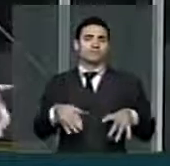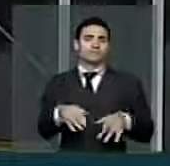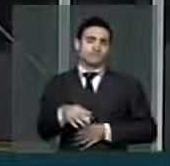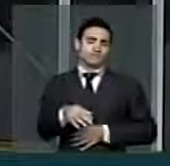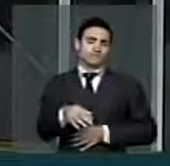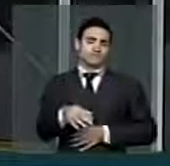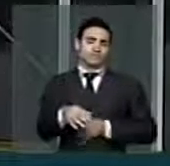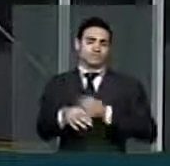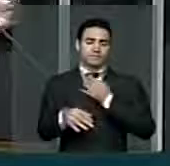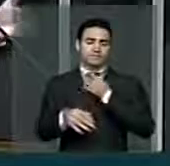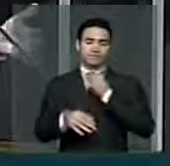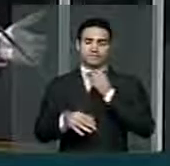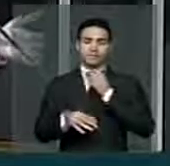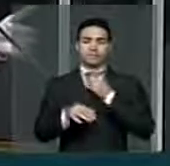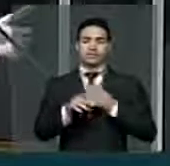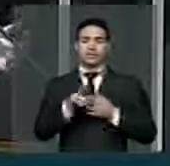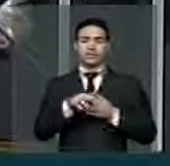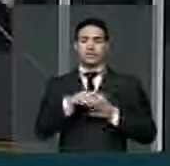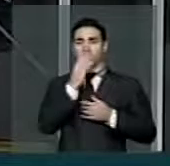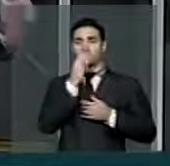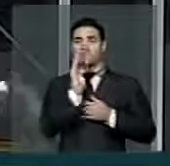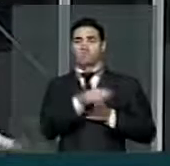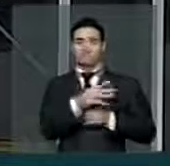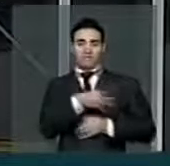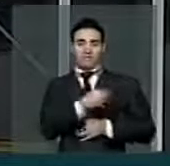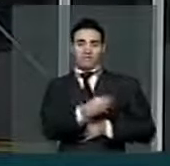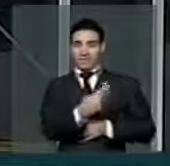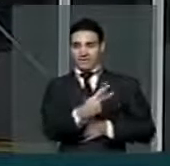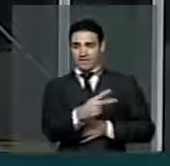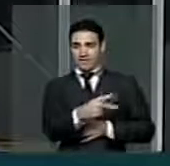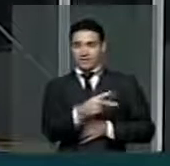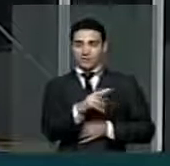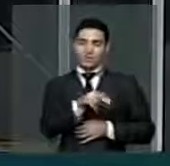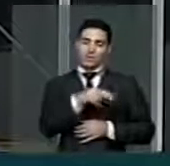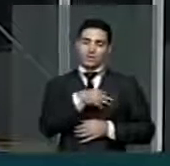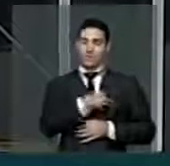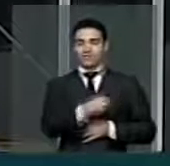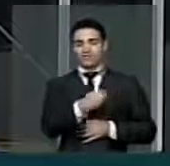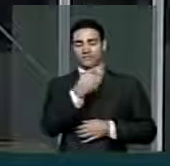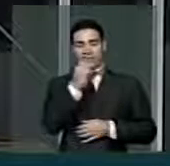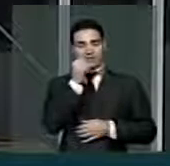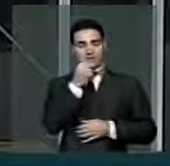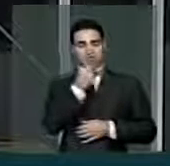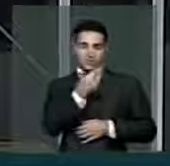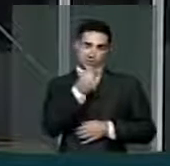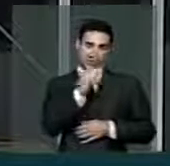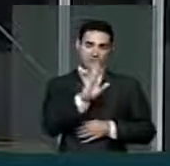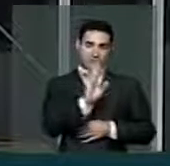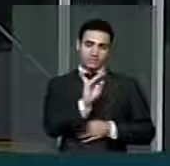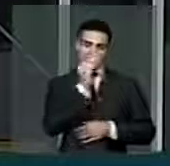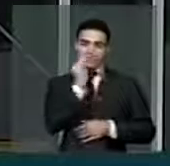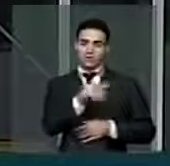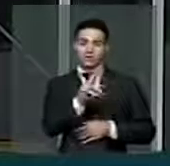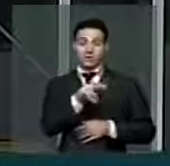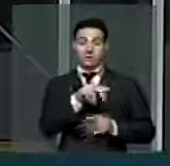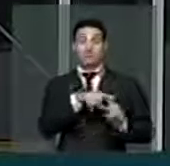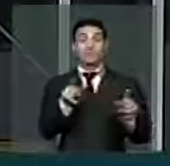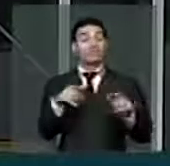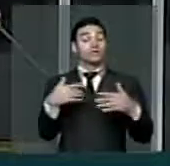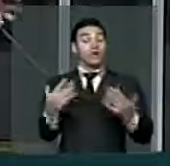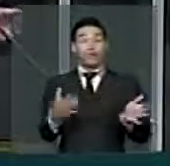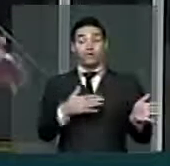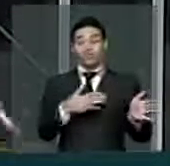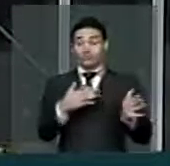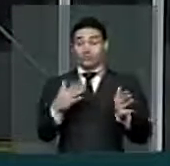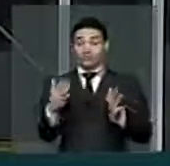abrir mão da sua filha, sem abrir mão do seu filho. Com o passar do tempo, na